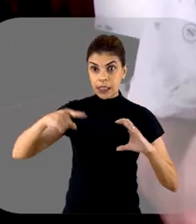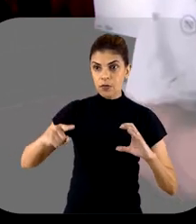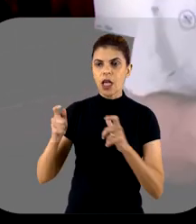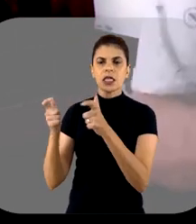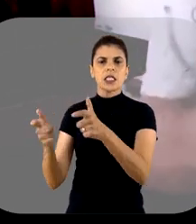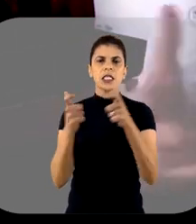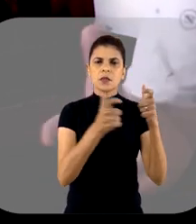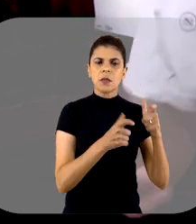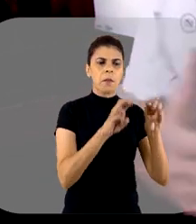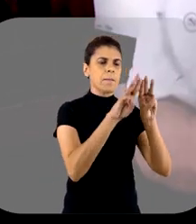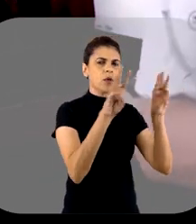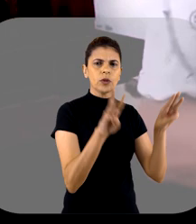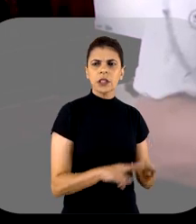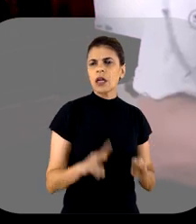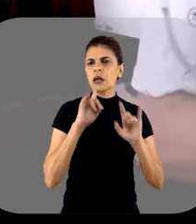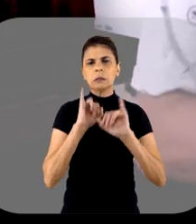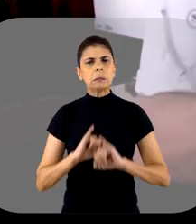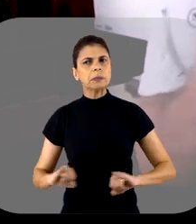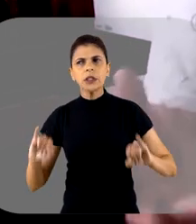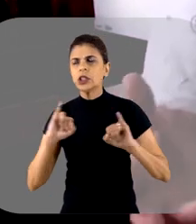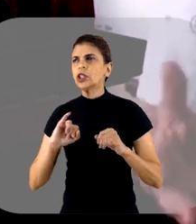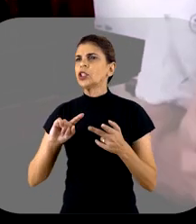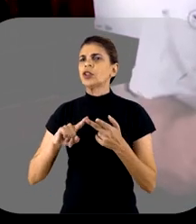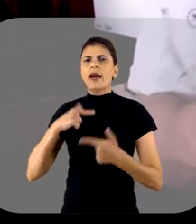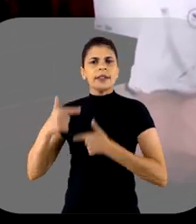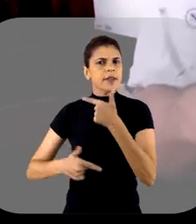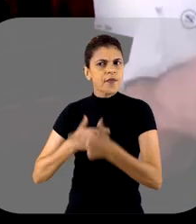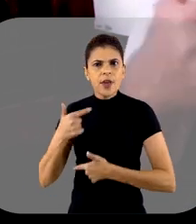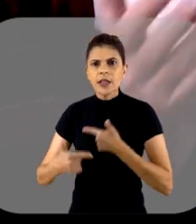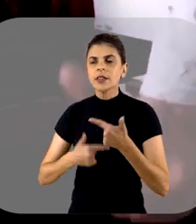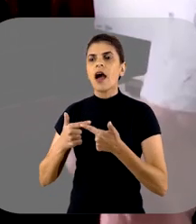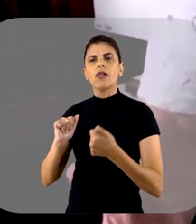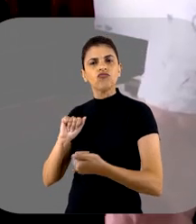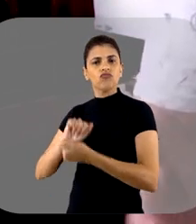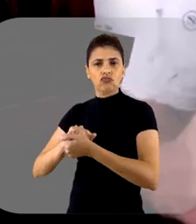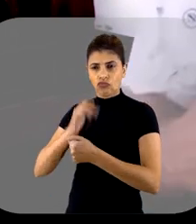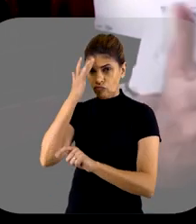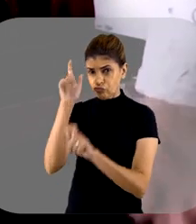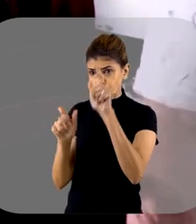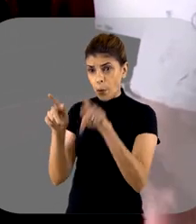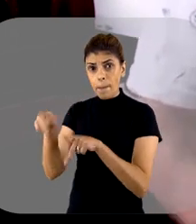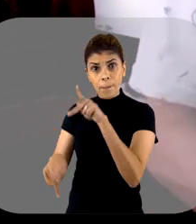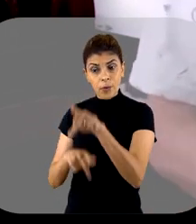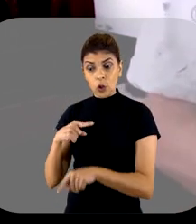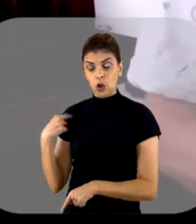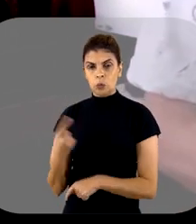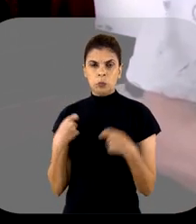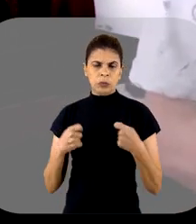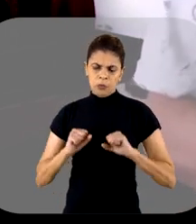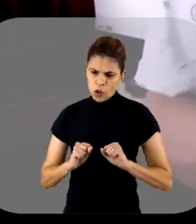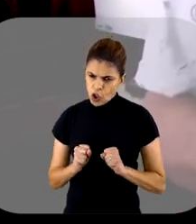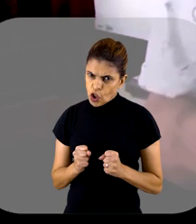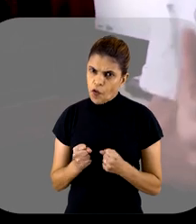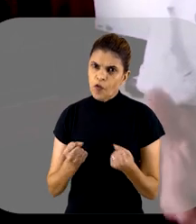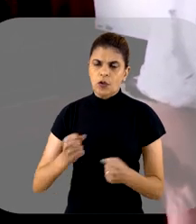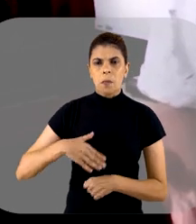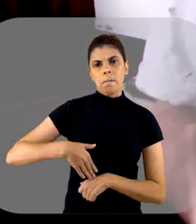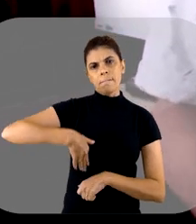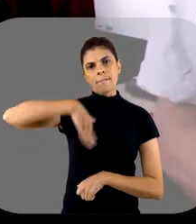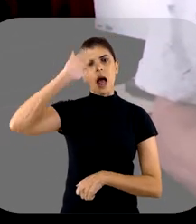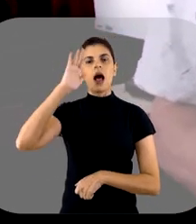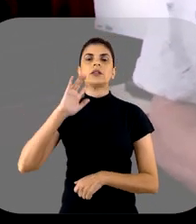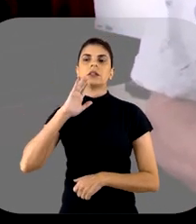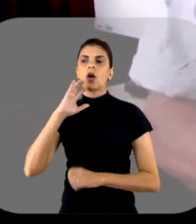divulgação científica em todos os espaços, museus, na mídia, nas atividades junto à população. Ou seja, nós precisamos fazer um esforço